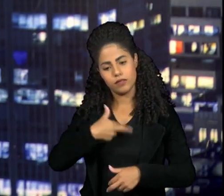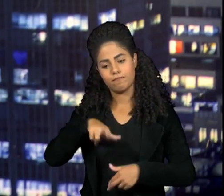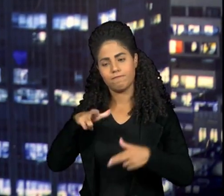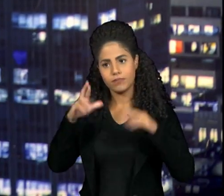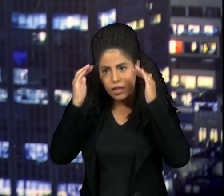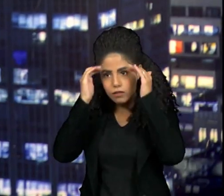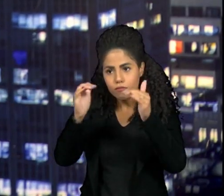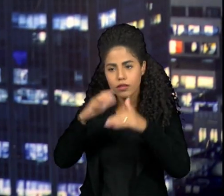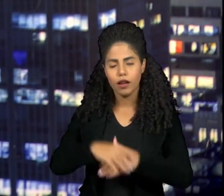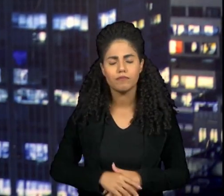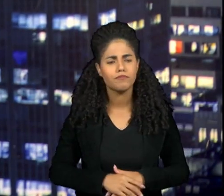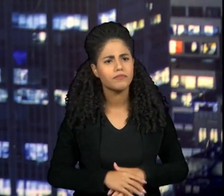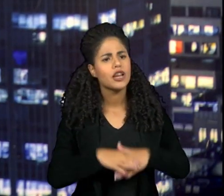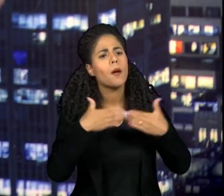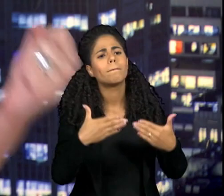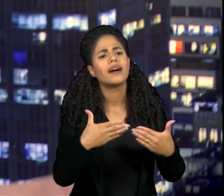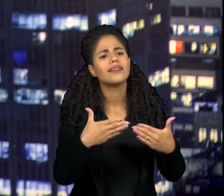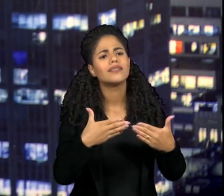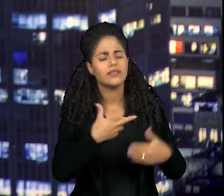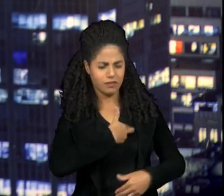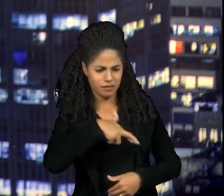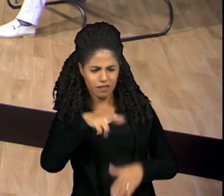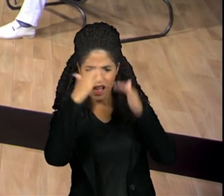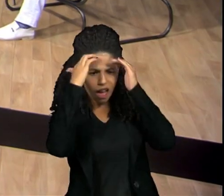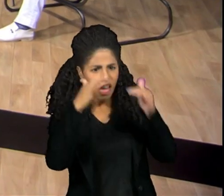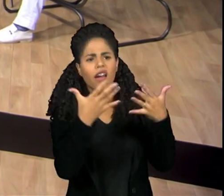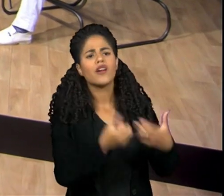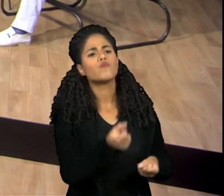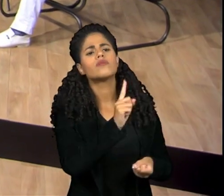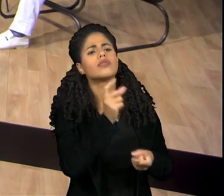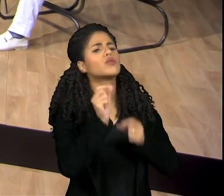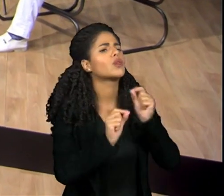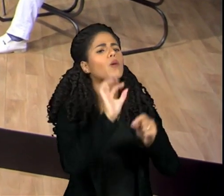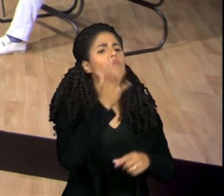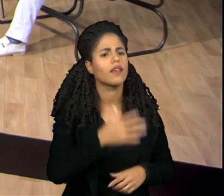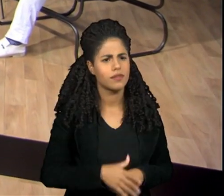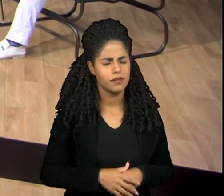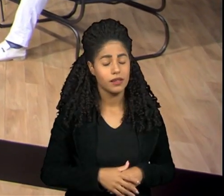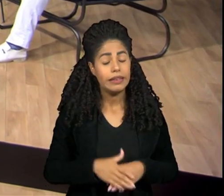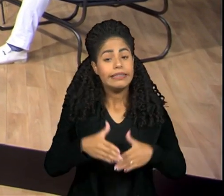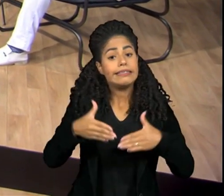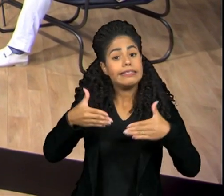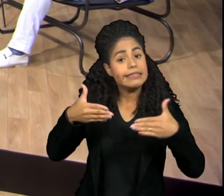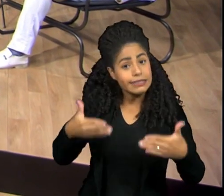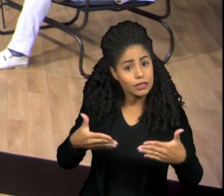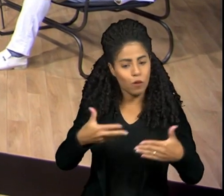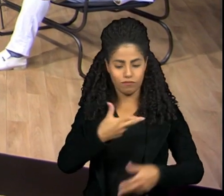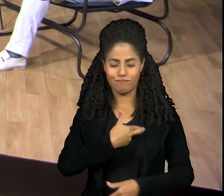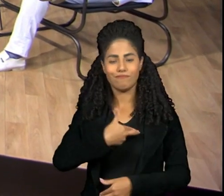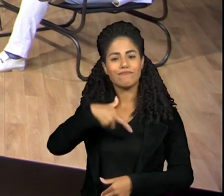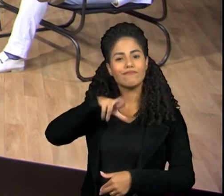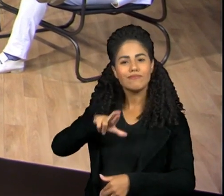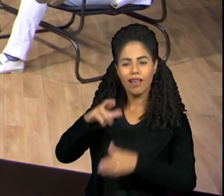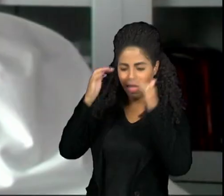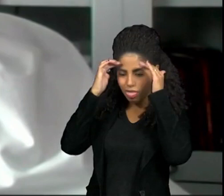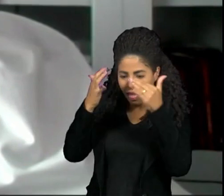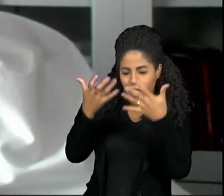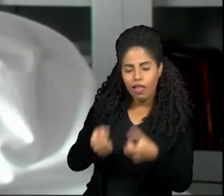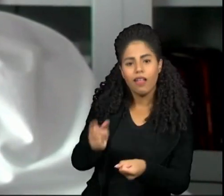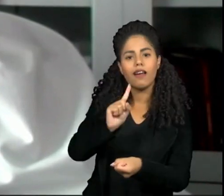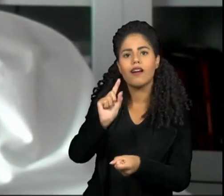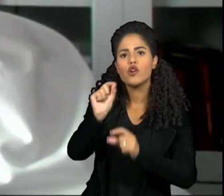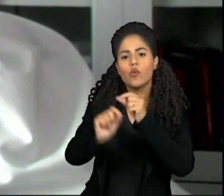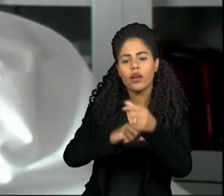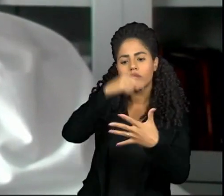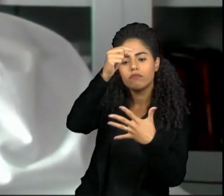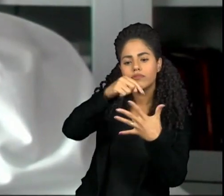que caracteriza a intolerância religiosa? A intolerância religiosa, ela pode se dar de várias formas,